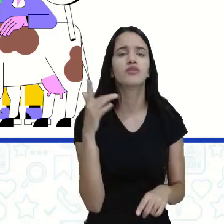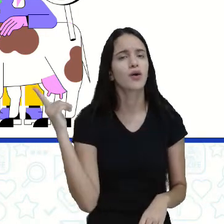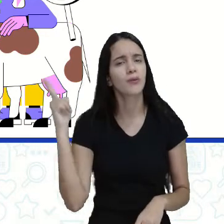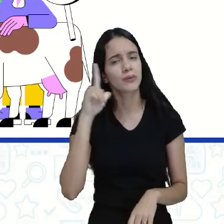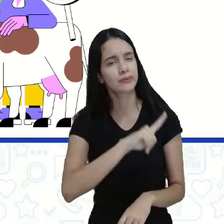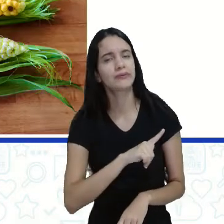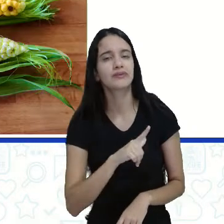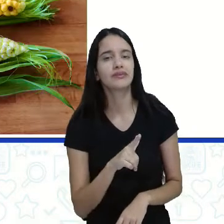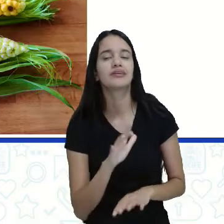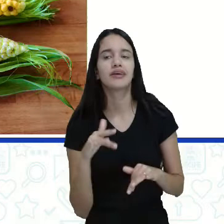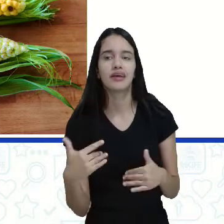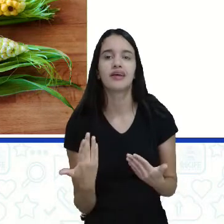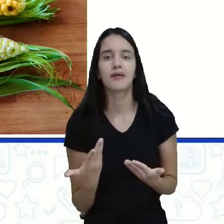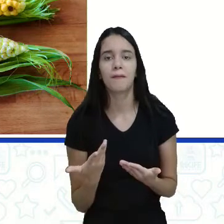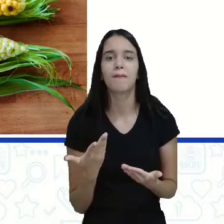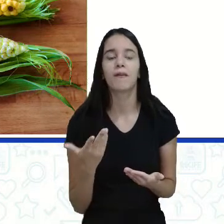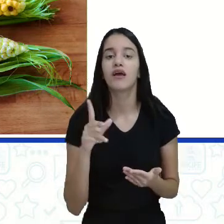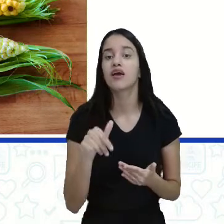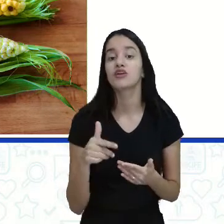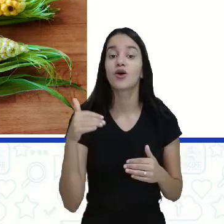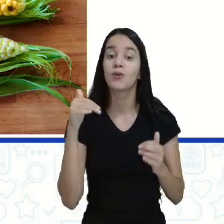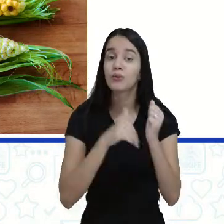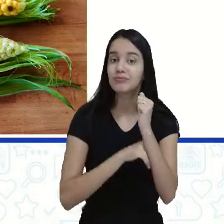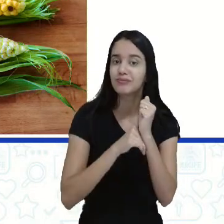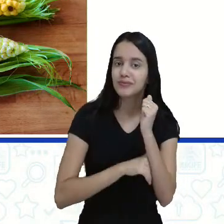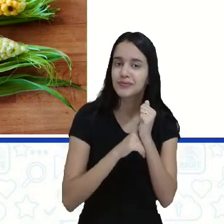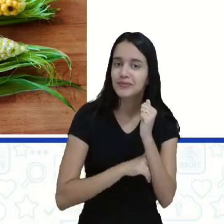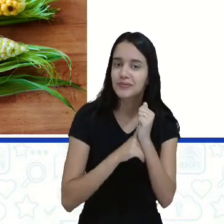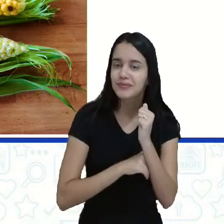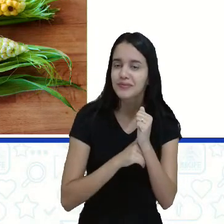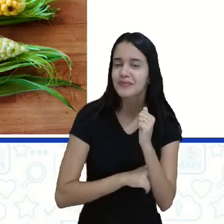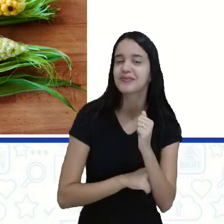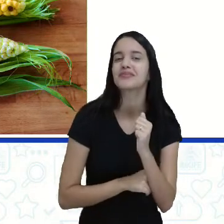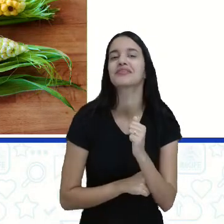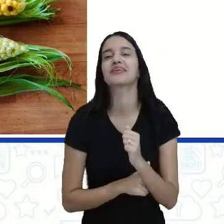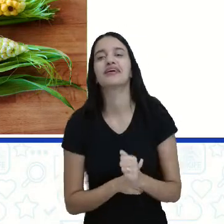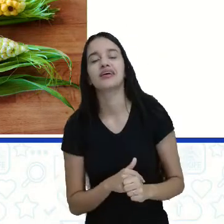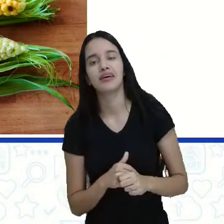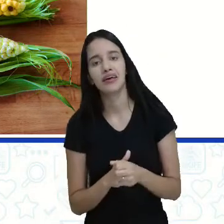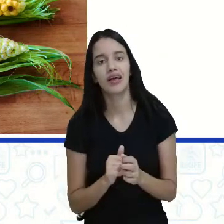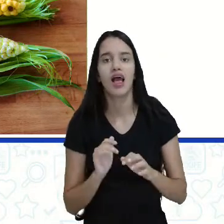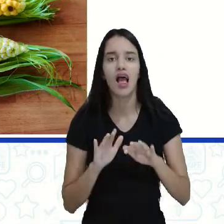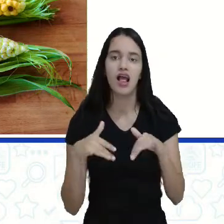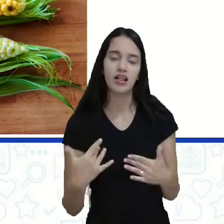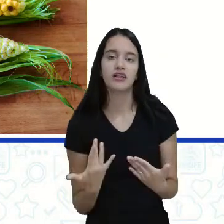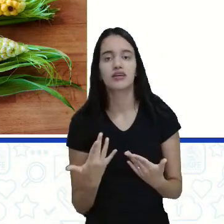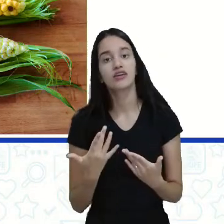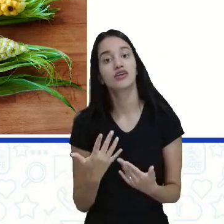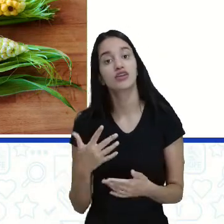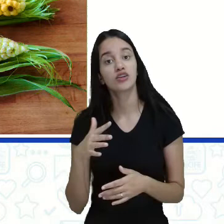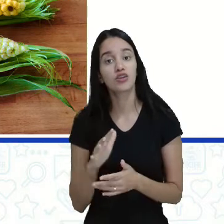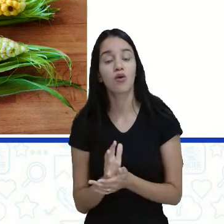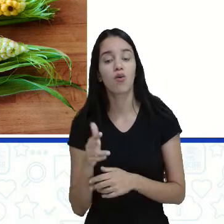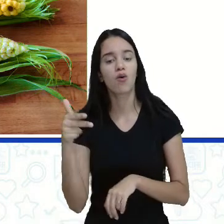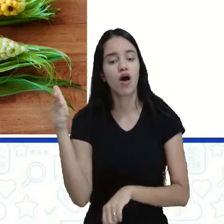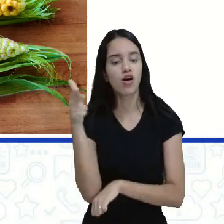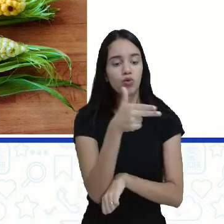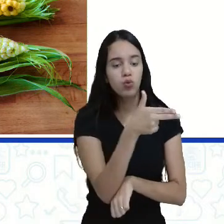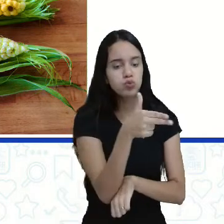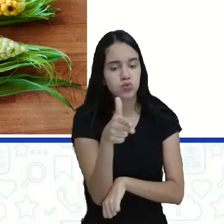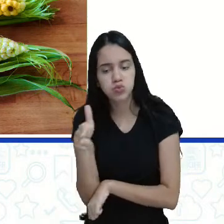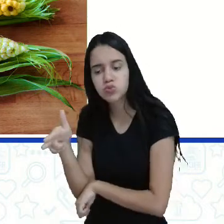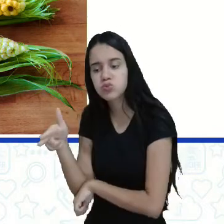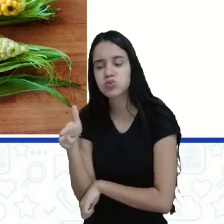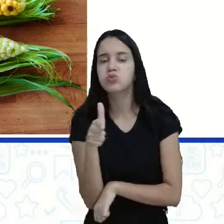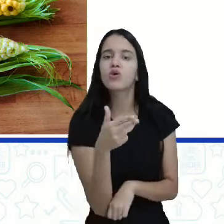Pois é, é aí que está o segredo do negócio, né? Então, os transgênicos, né? Como